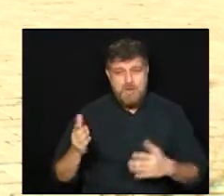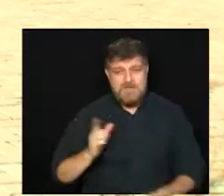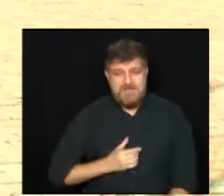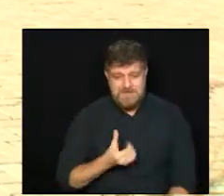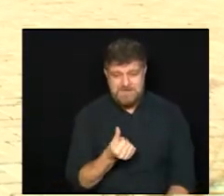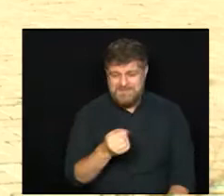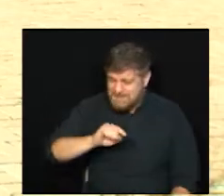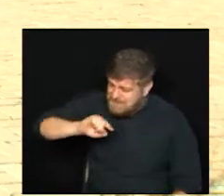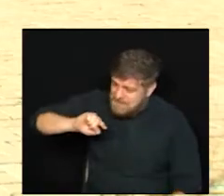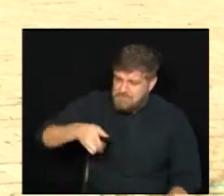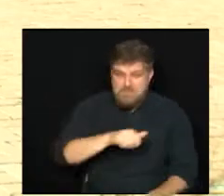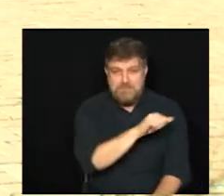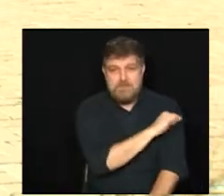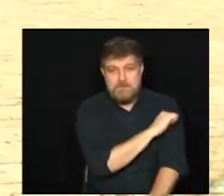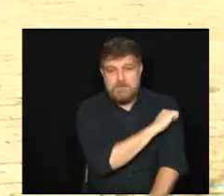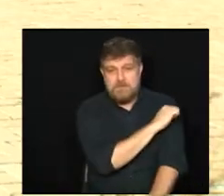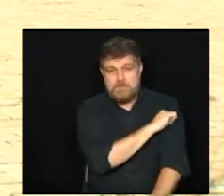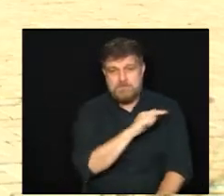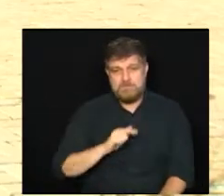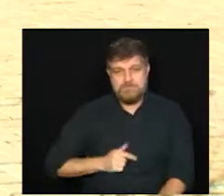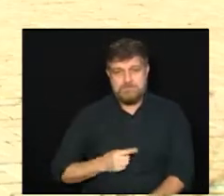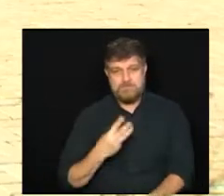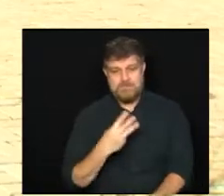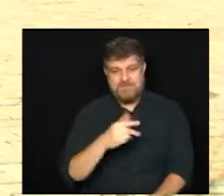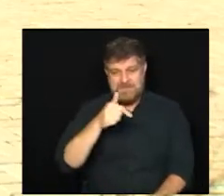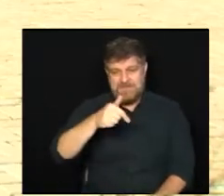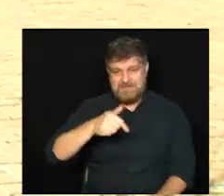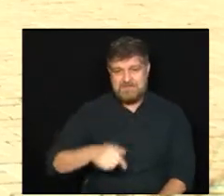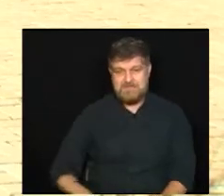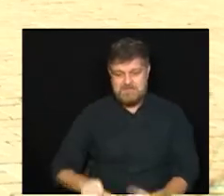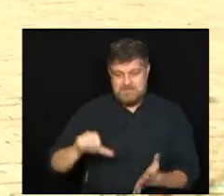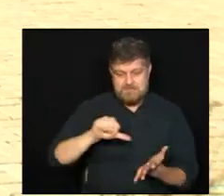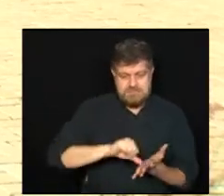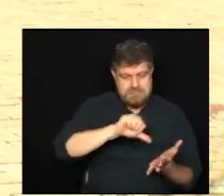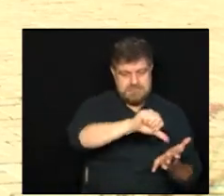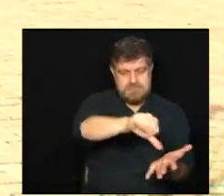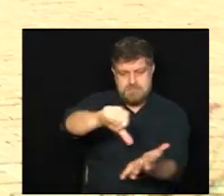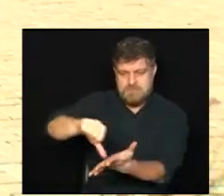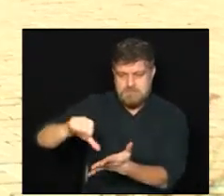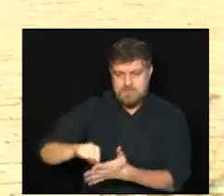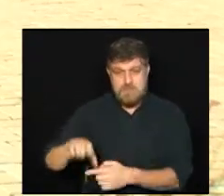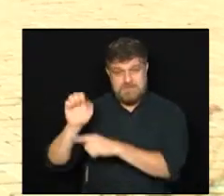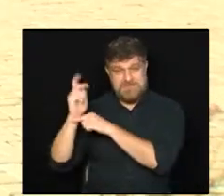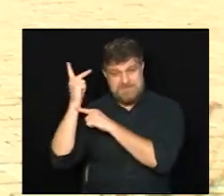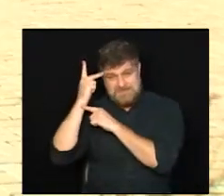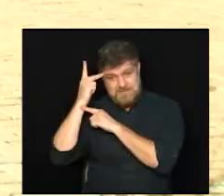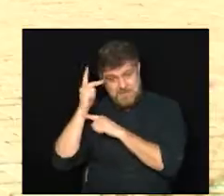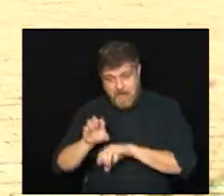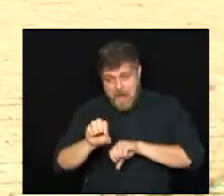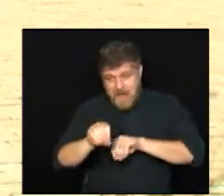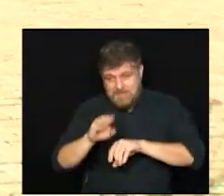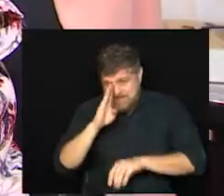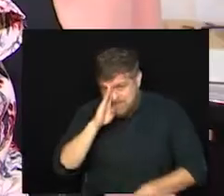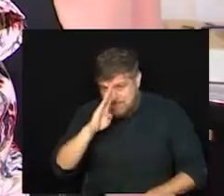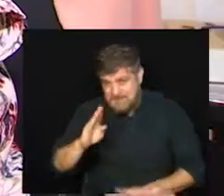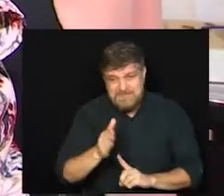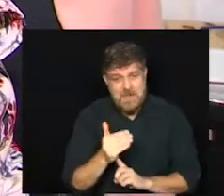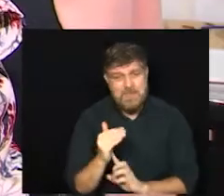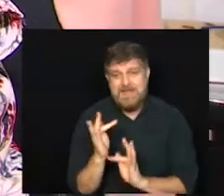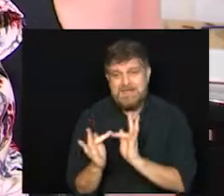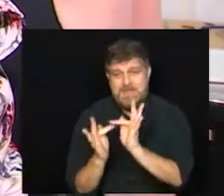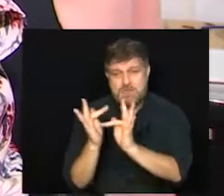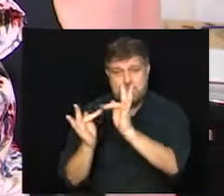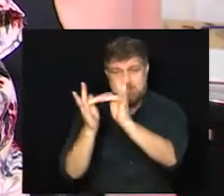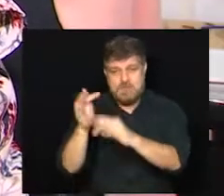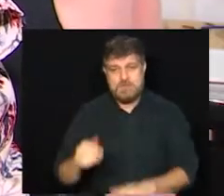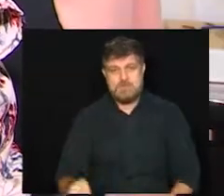mil alunos, distribuídos em 37 unidades no estado. A educação prioritária é a tecnológica. Essa comissão de